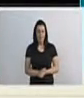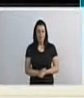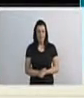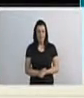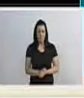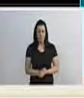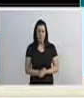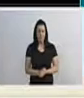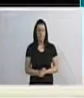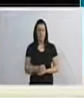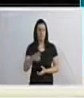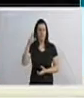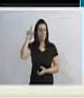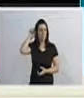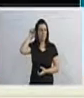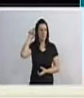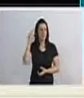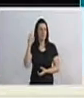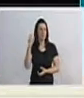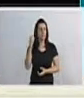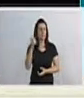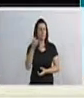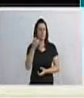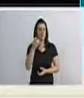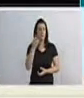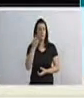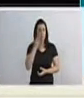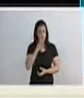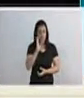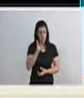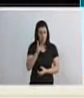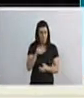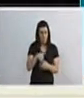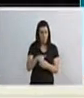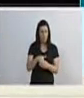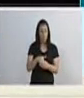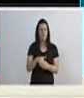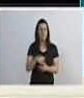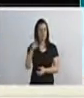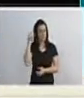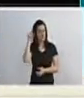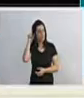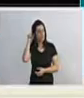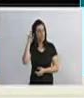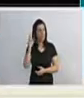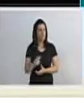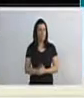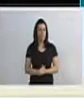Vereador Yandes, seu voto, por gentileza. Vereador Beto já votou? Vereador Yandes?